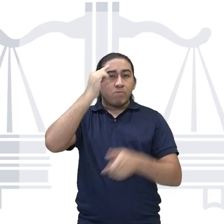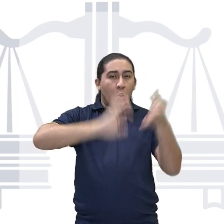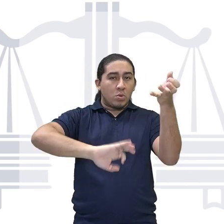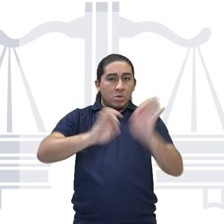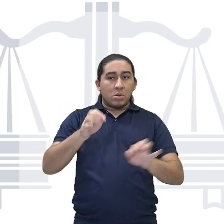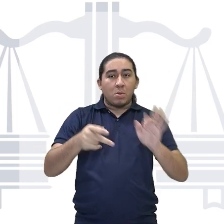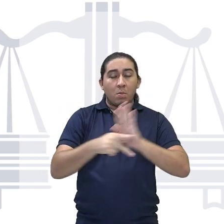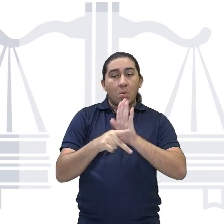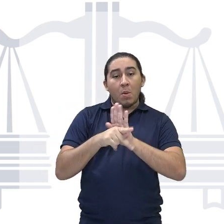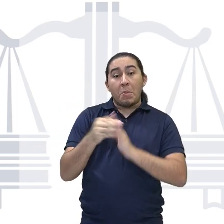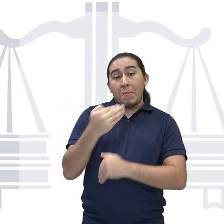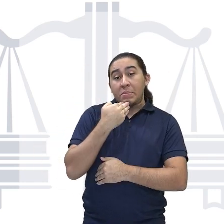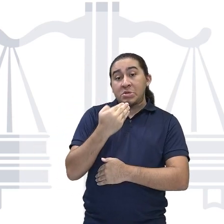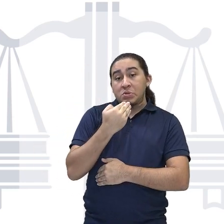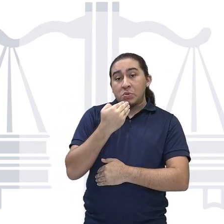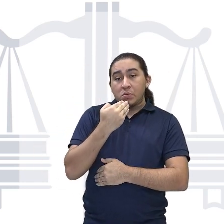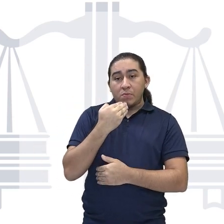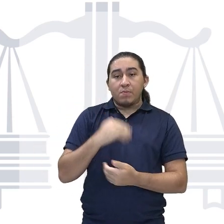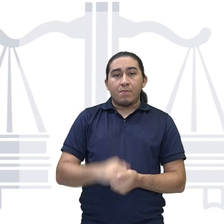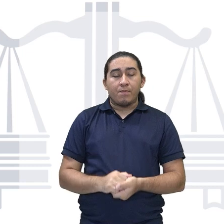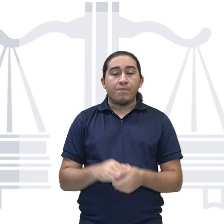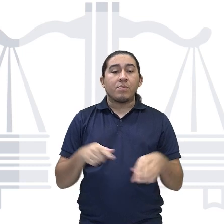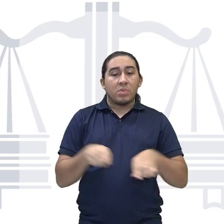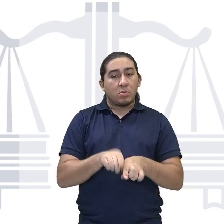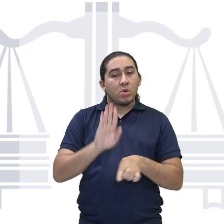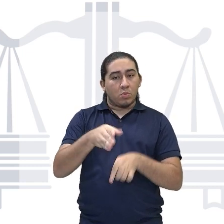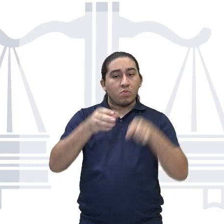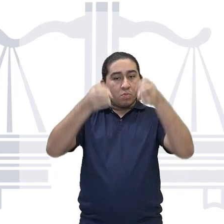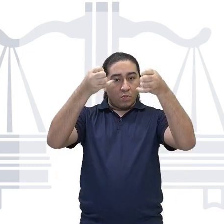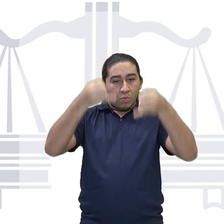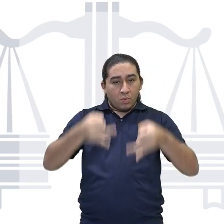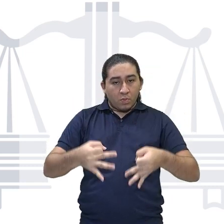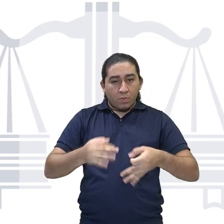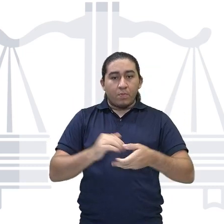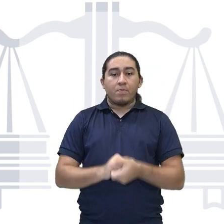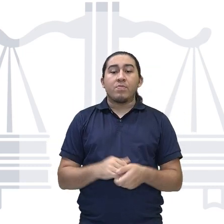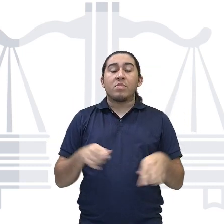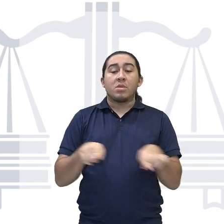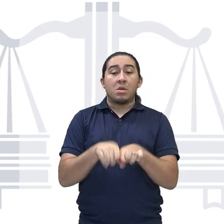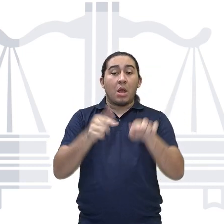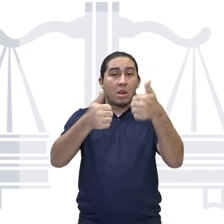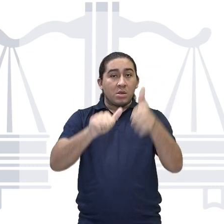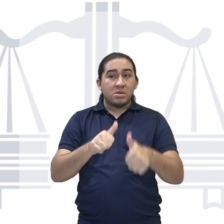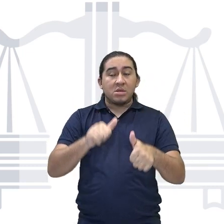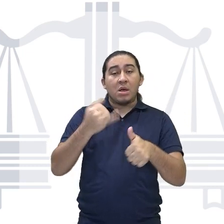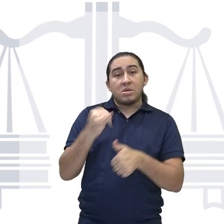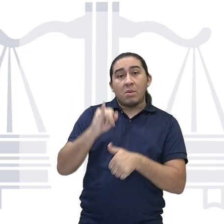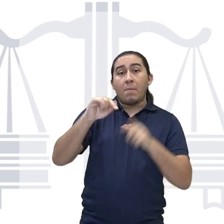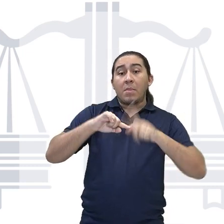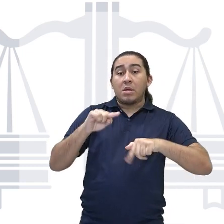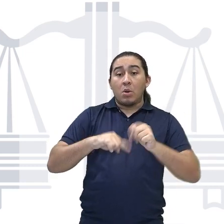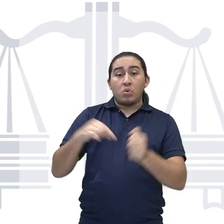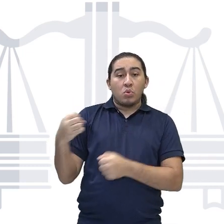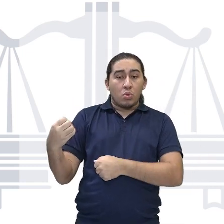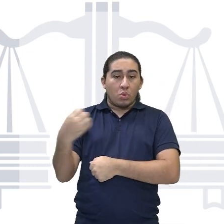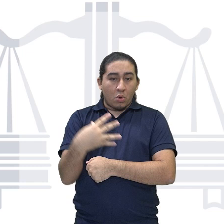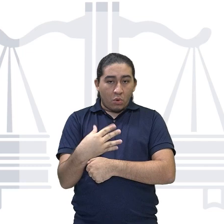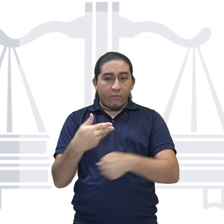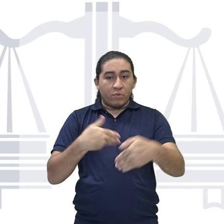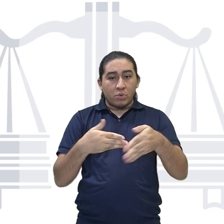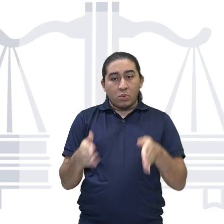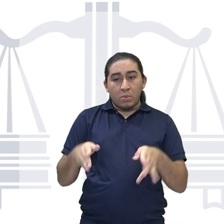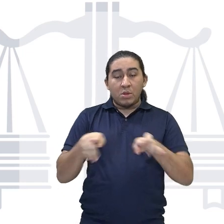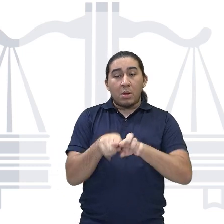das solicitações. Né? Como a gente bem disse, a gente avalia a disponibilidade do equipamento para novas turmas e a gente